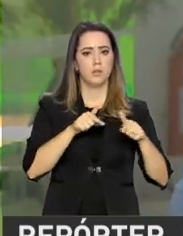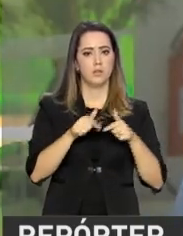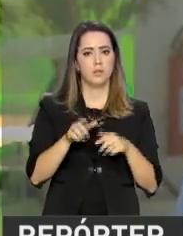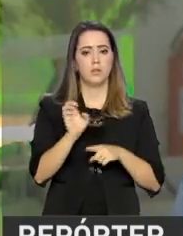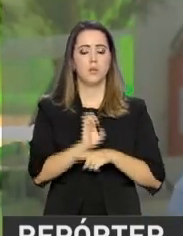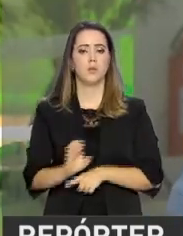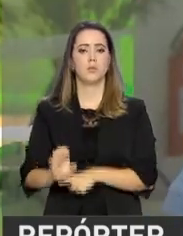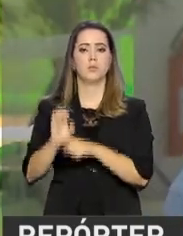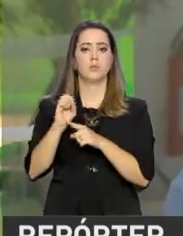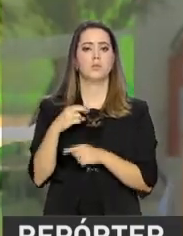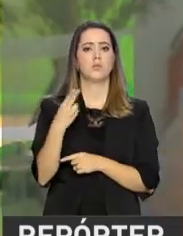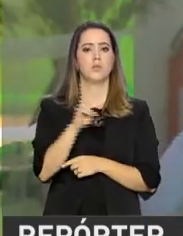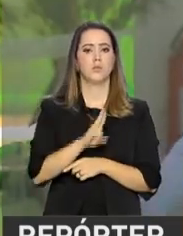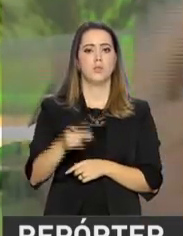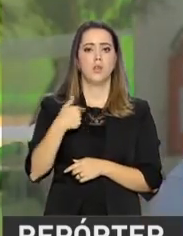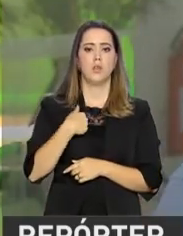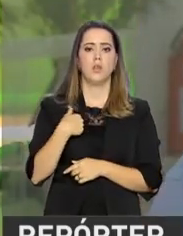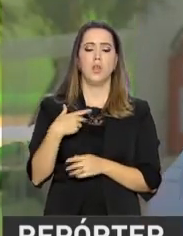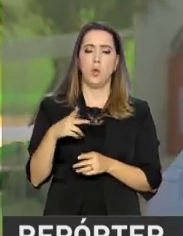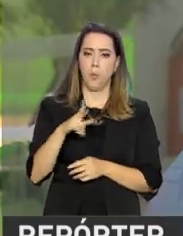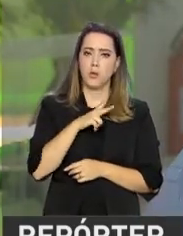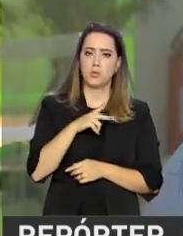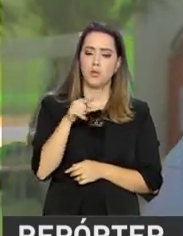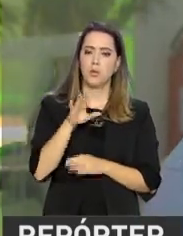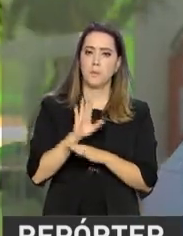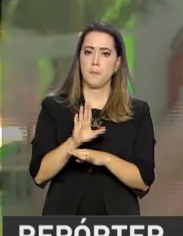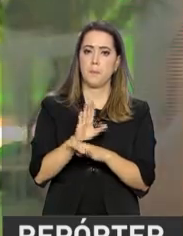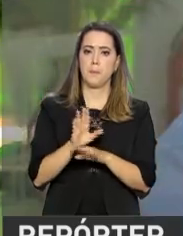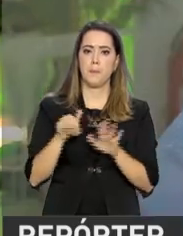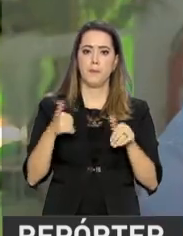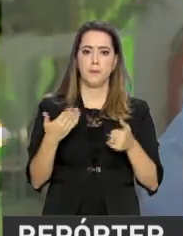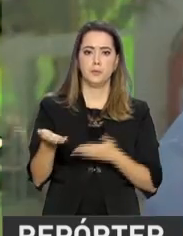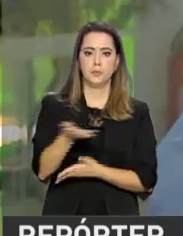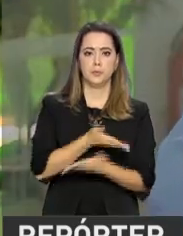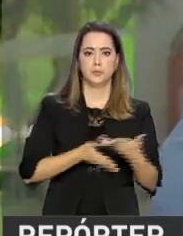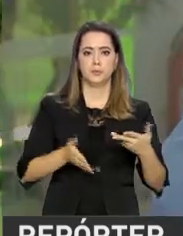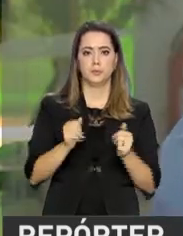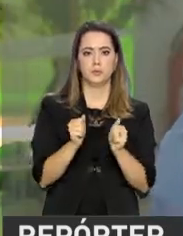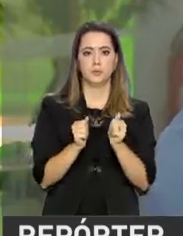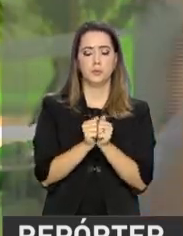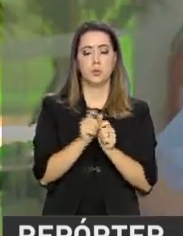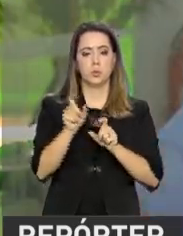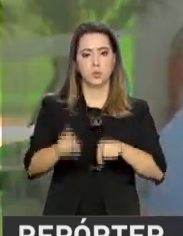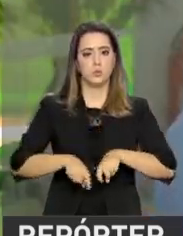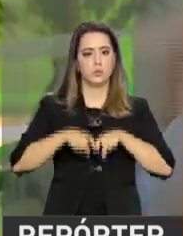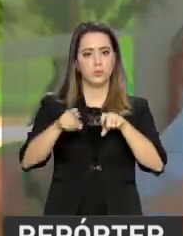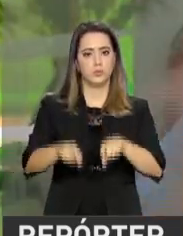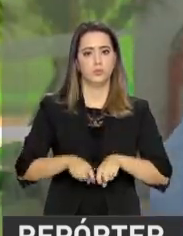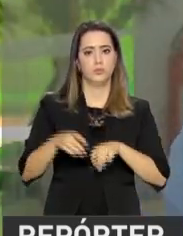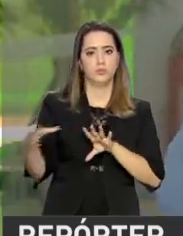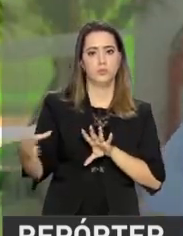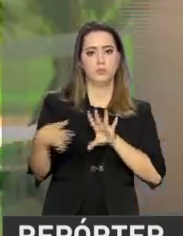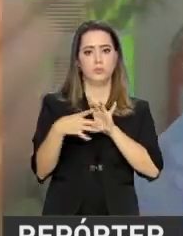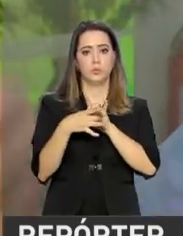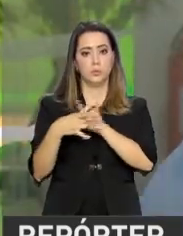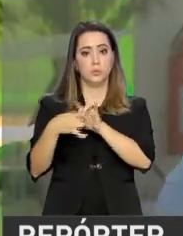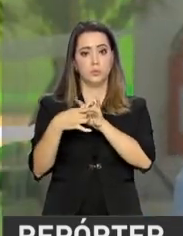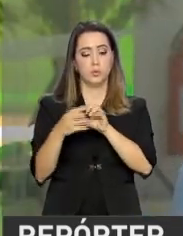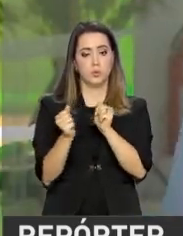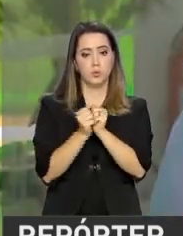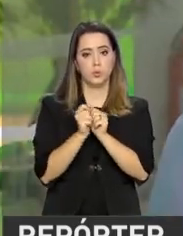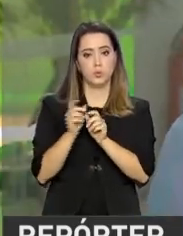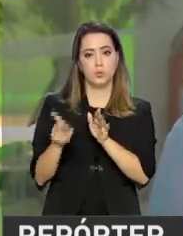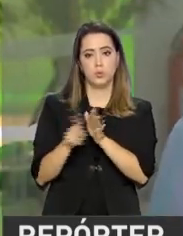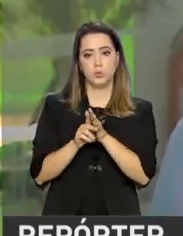e da União e das ONGs, eu pessoalmente quero ajudar. E ele se relaciona direto com o produtor, é sua relação privada e